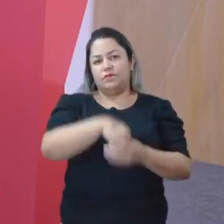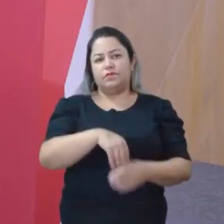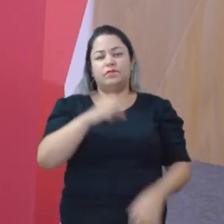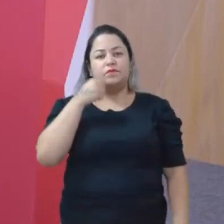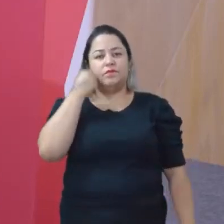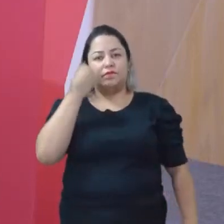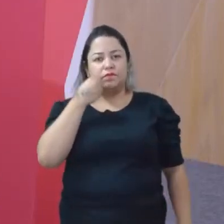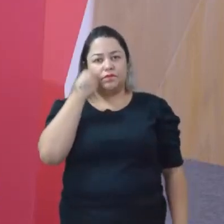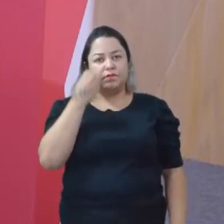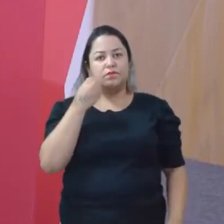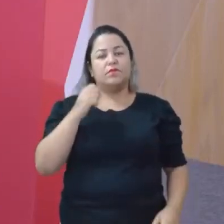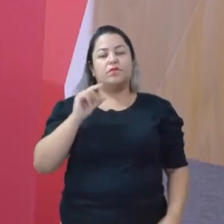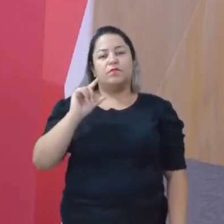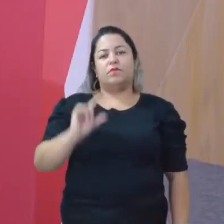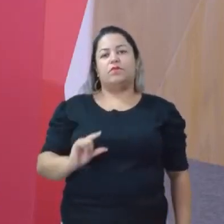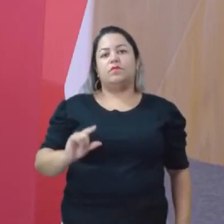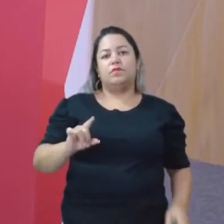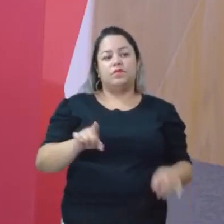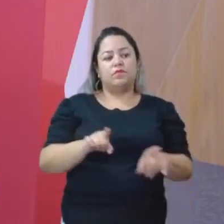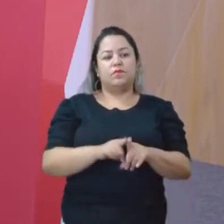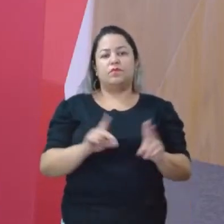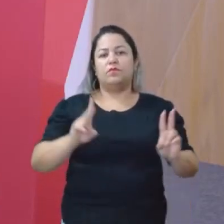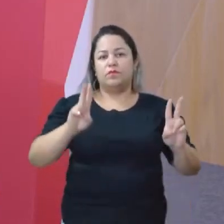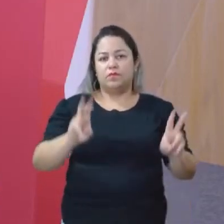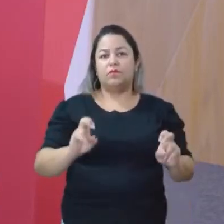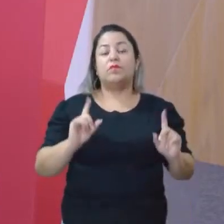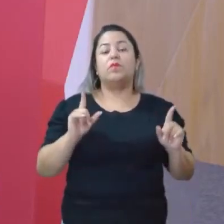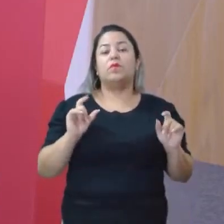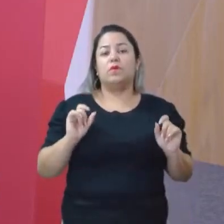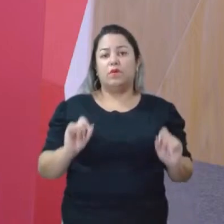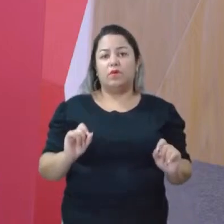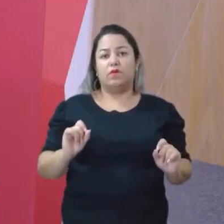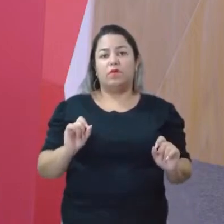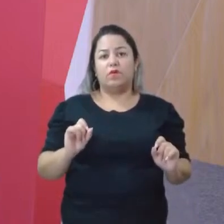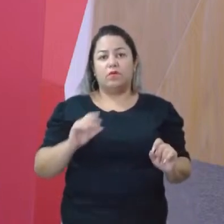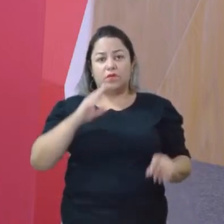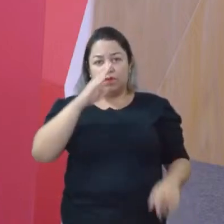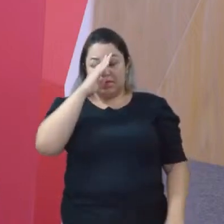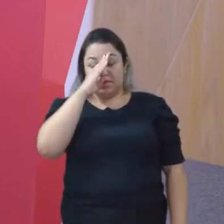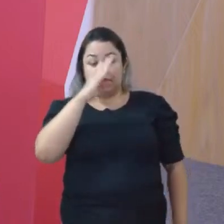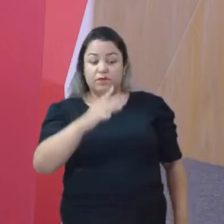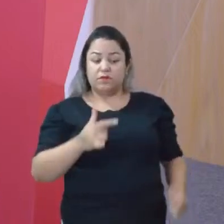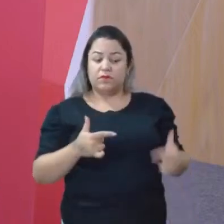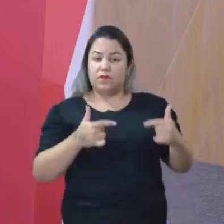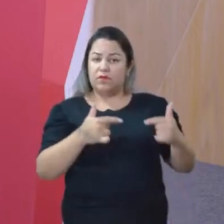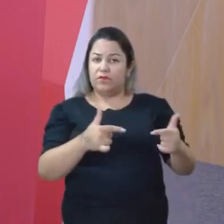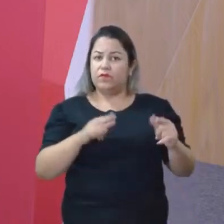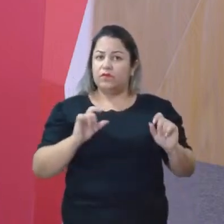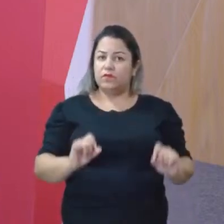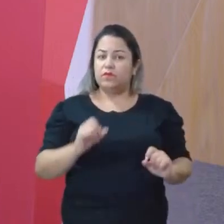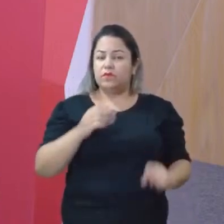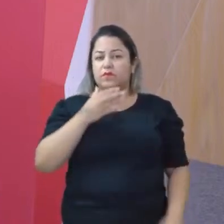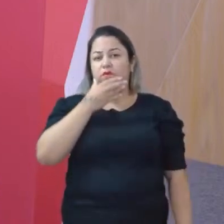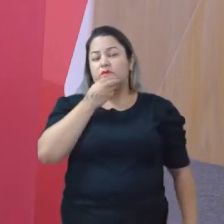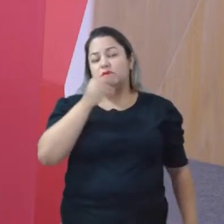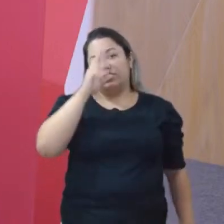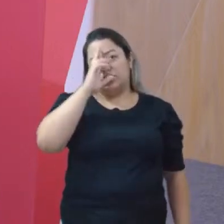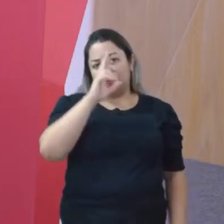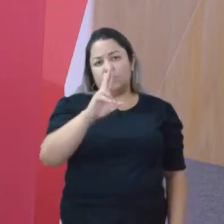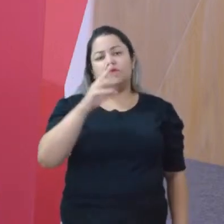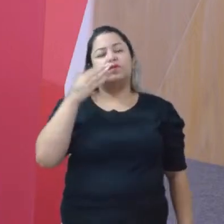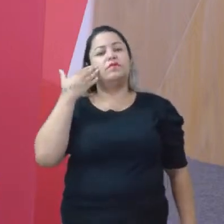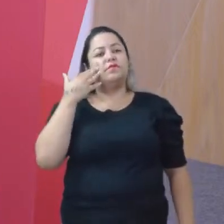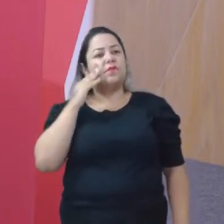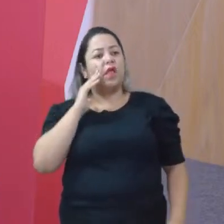Senador, e ainda um pouco sobre os desdobramentos disso, quais os principais desafios que o senhor enxerga aí em